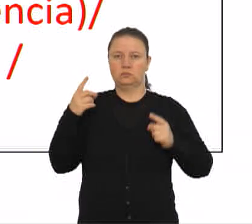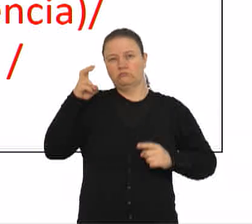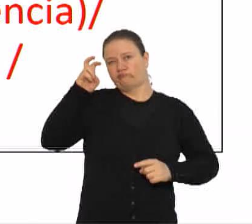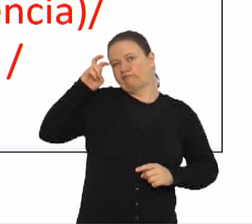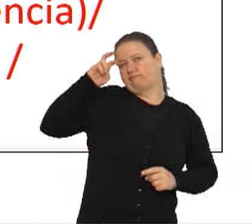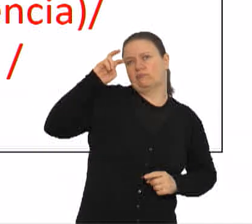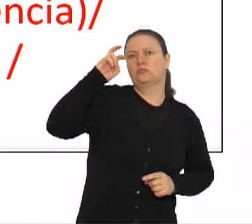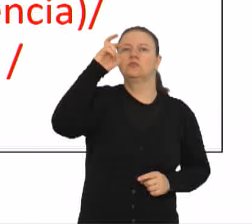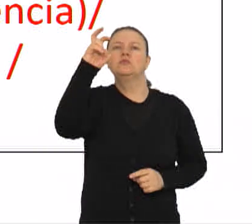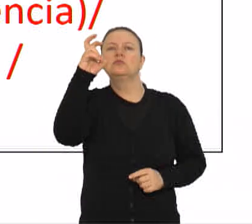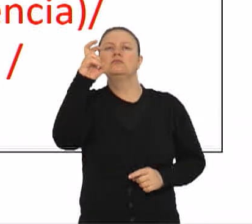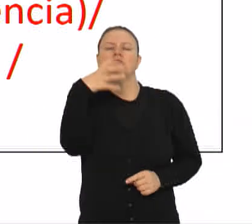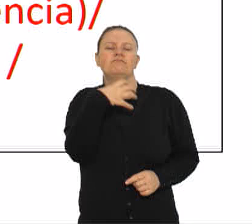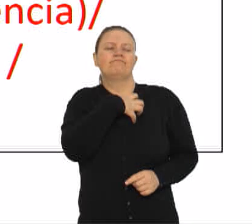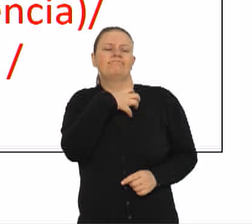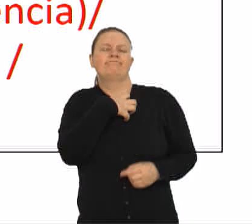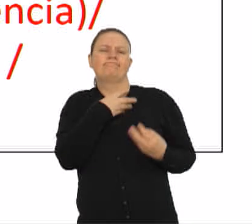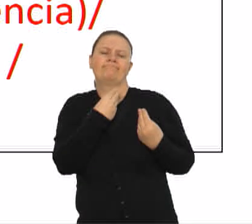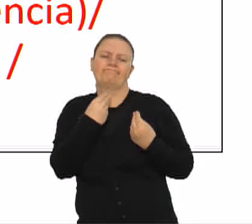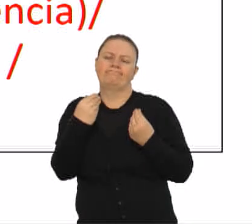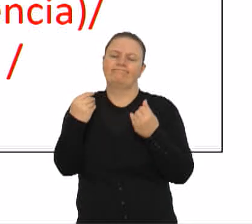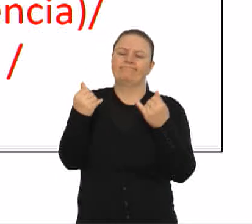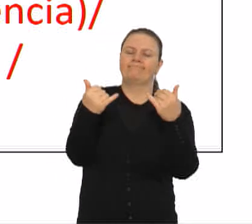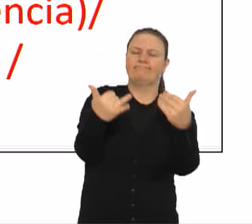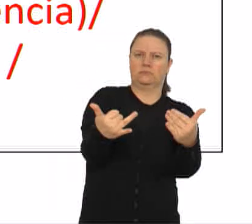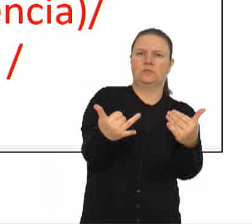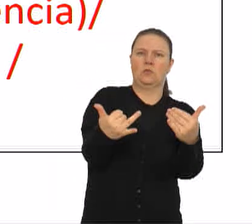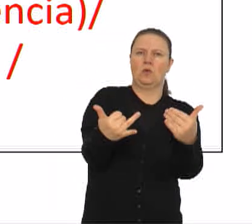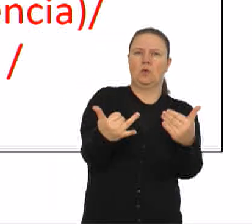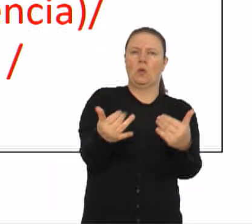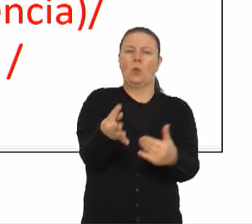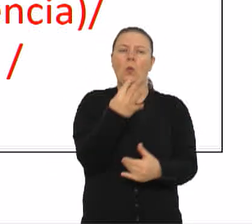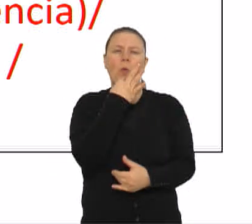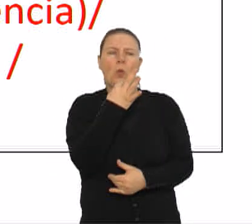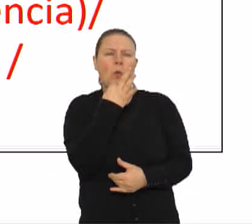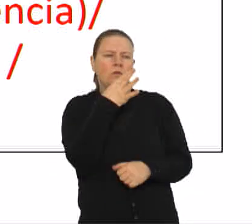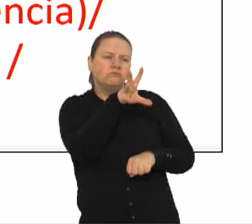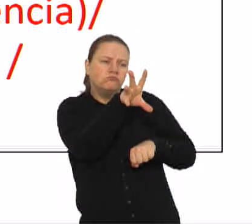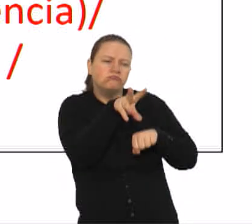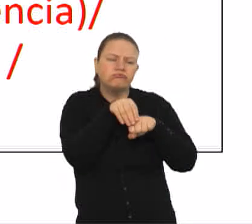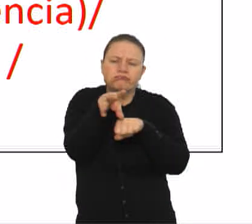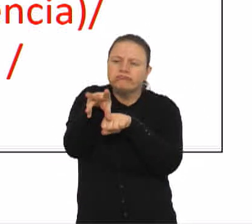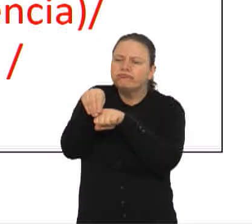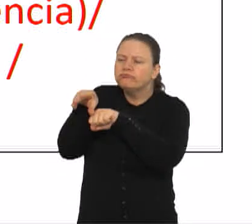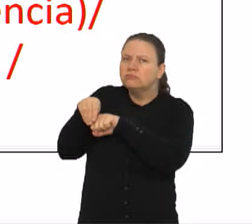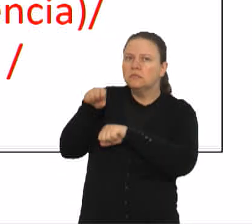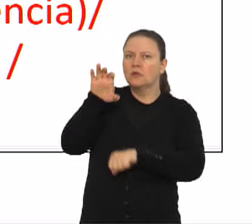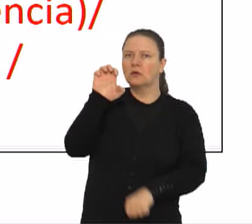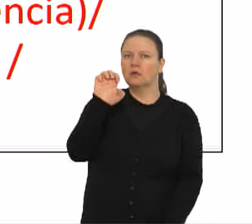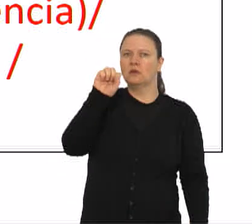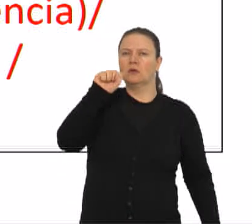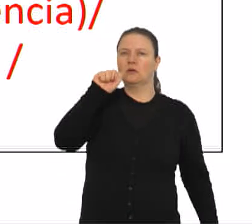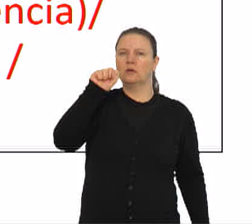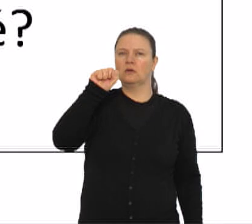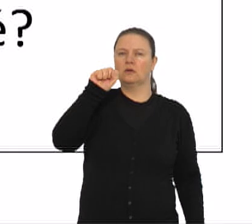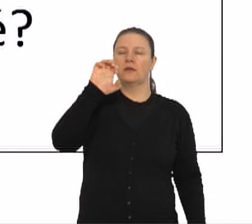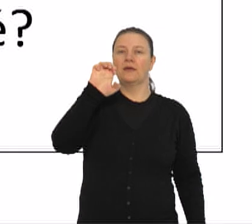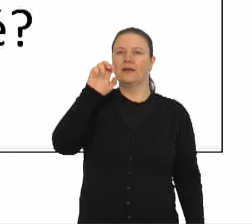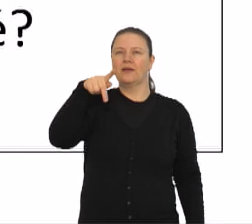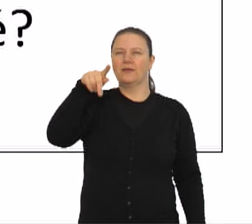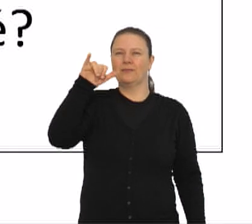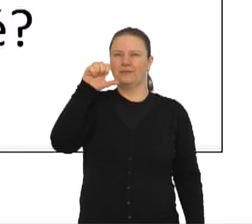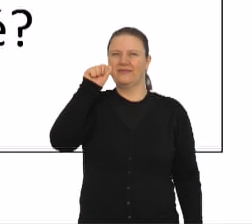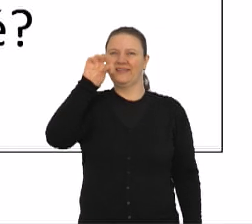é a forma pura, é a essência, o conhecimento verdadeiro, que é a episteme, que é imutável.